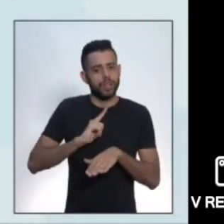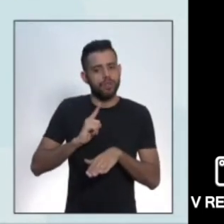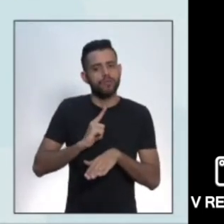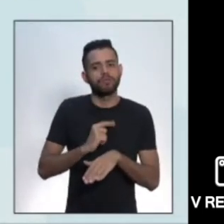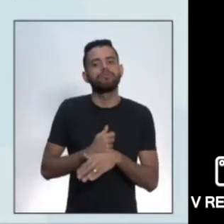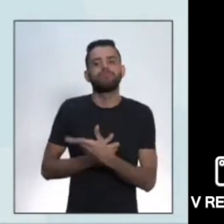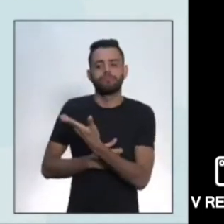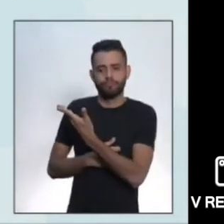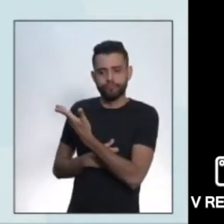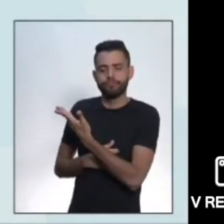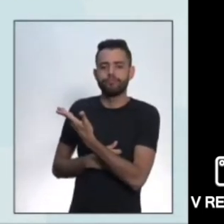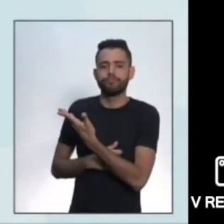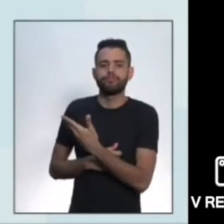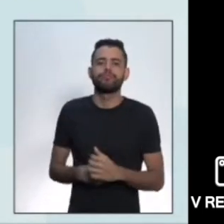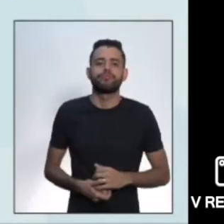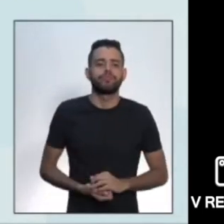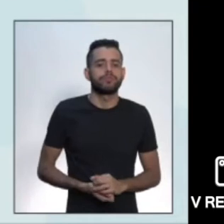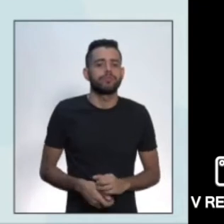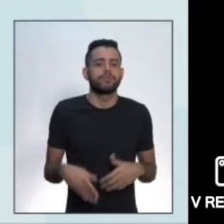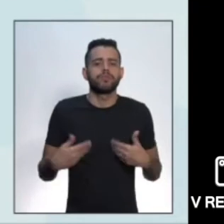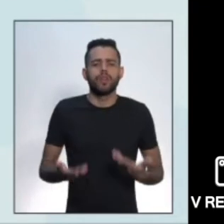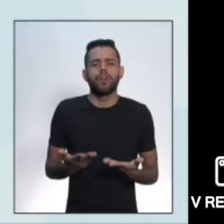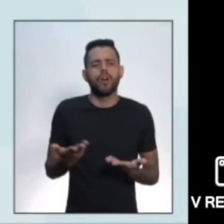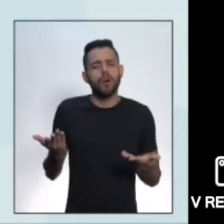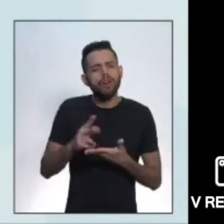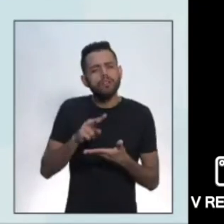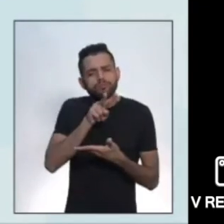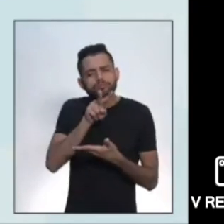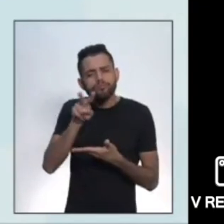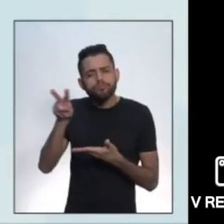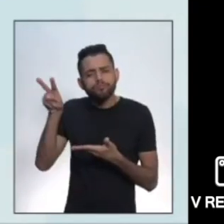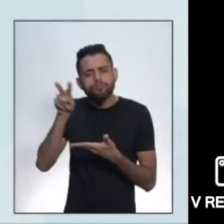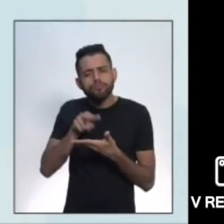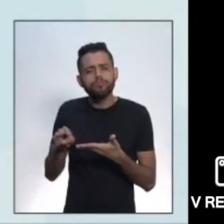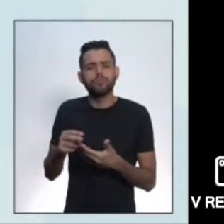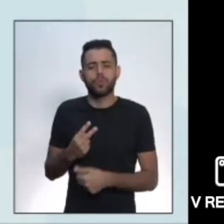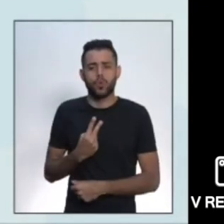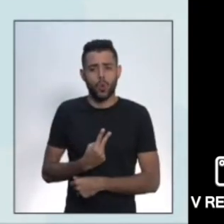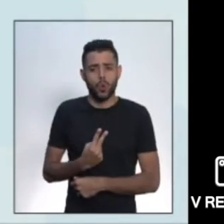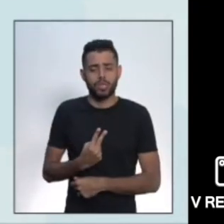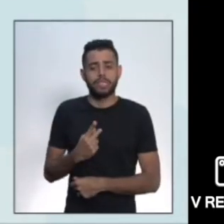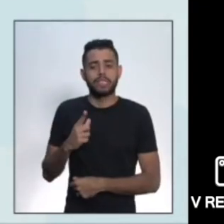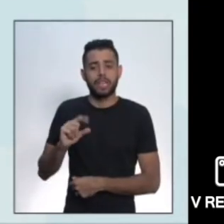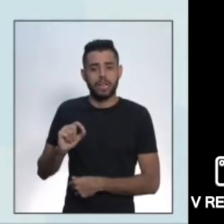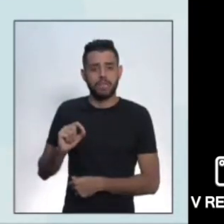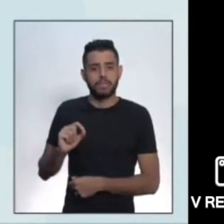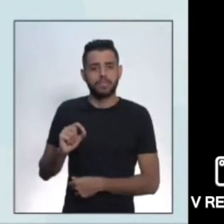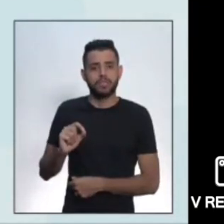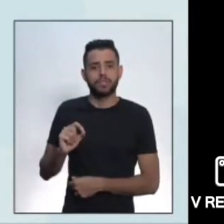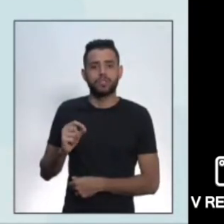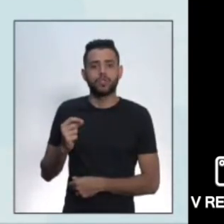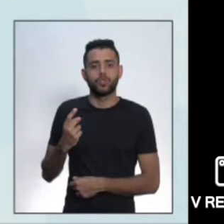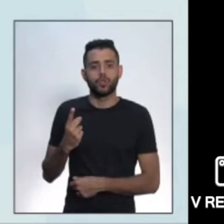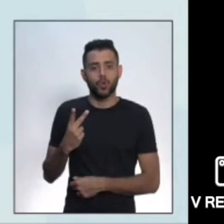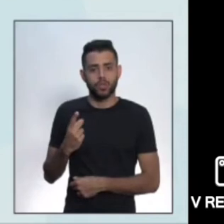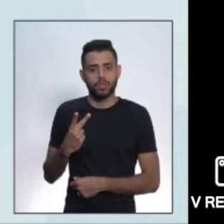Em vários lugares. Então, deem uma olhada, tá o seguinte. 2, 10,